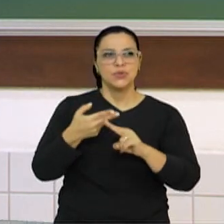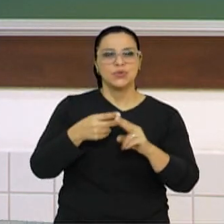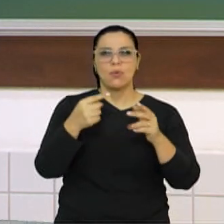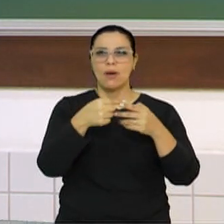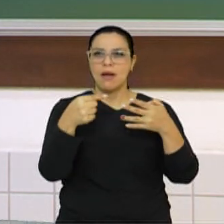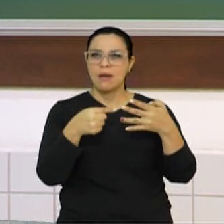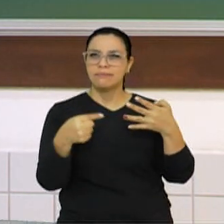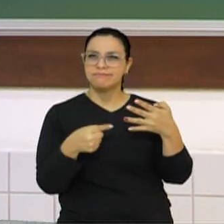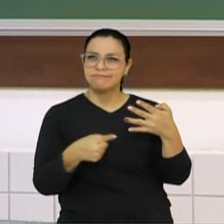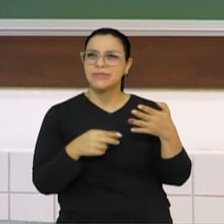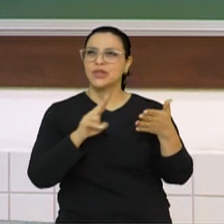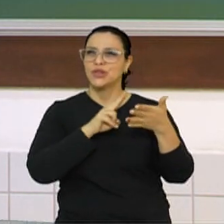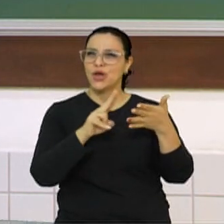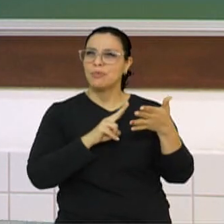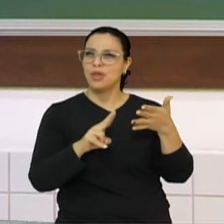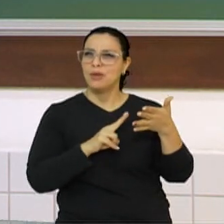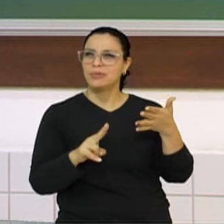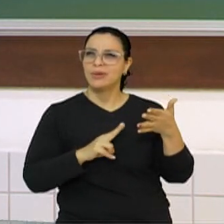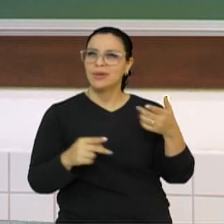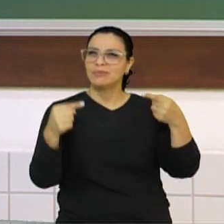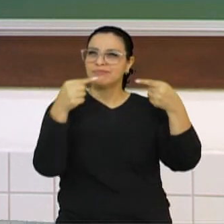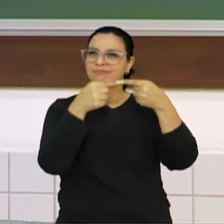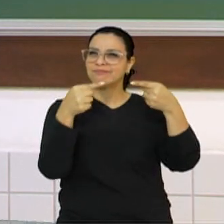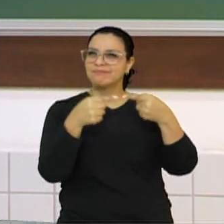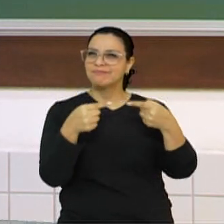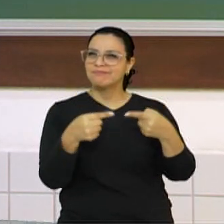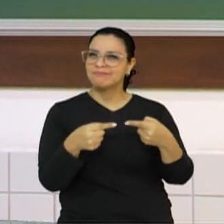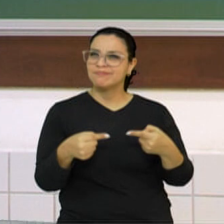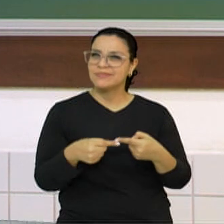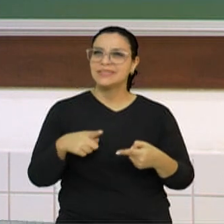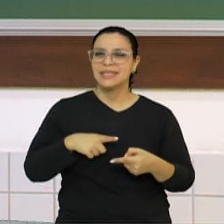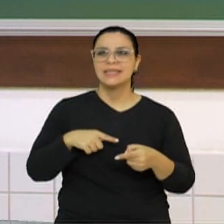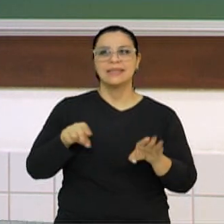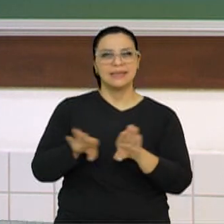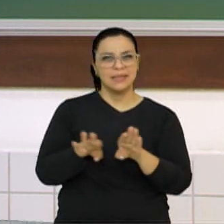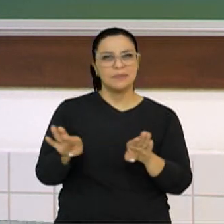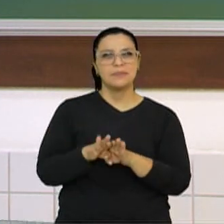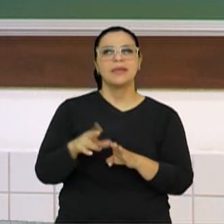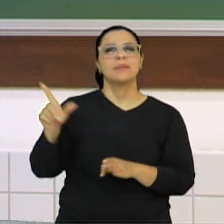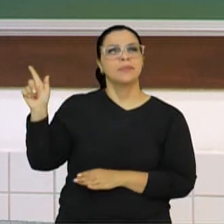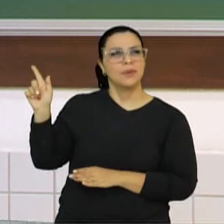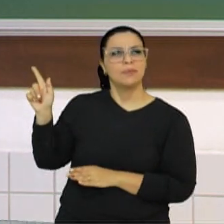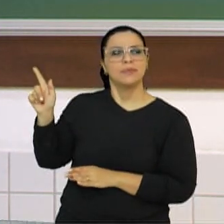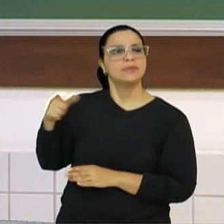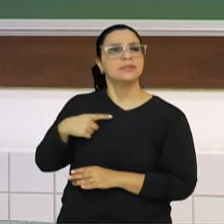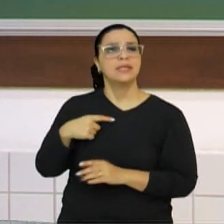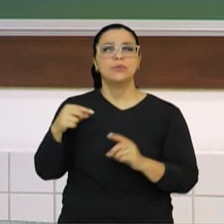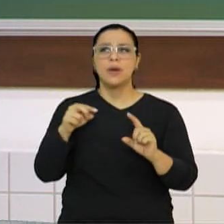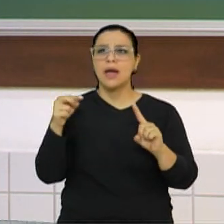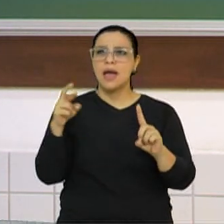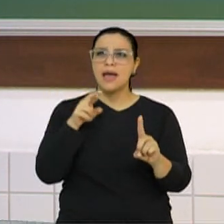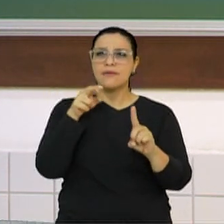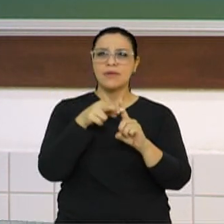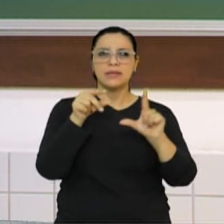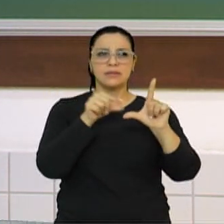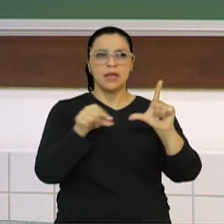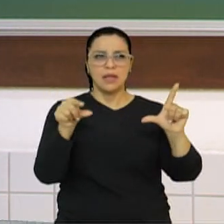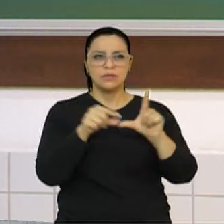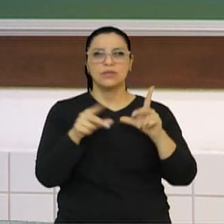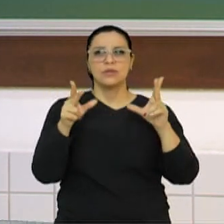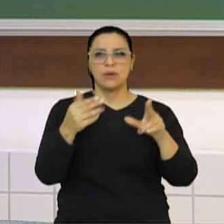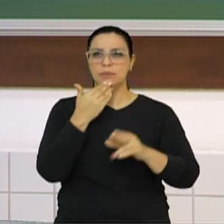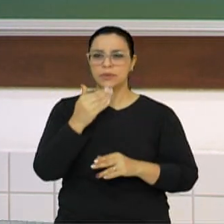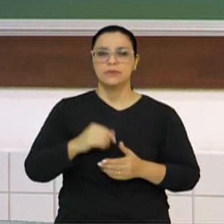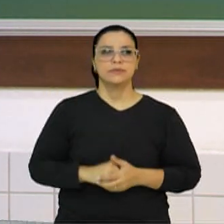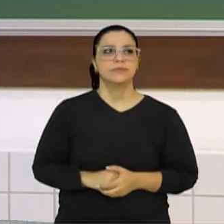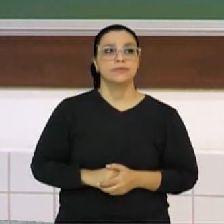retículo endoplasmático granuloso, o agranuloso também, o complexo golgiense, tudo de acordo ali com o que é